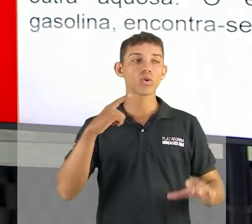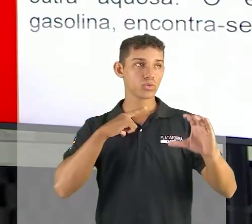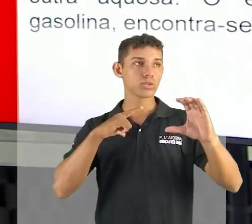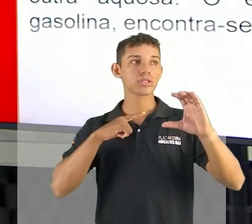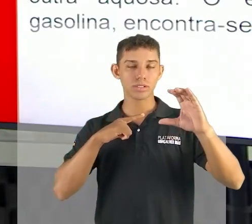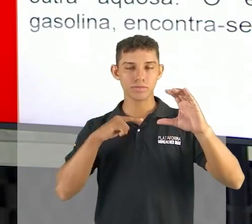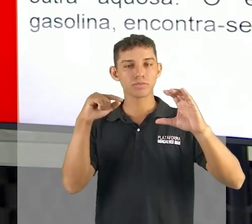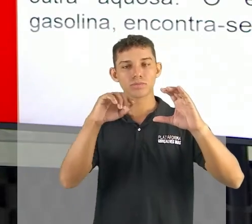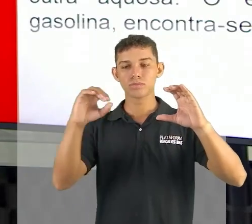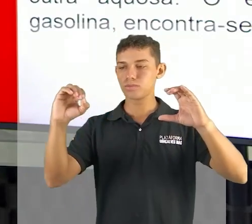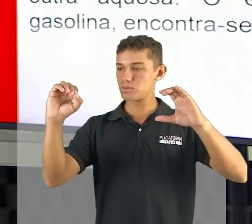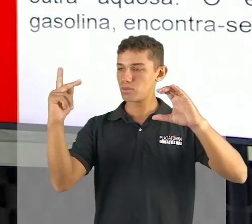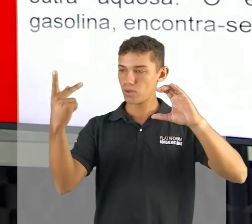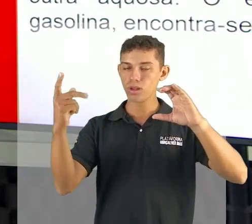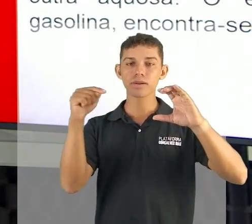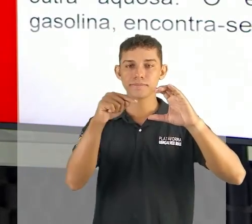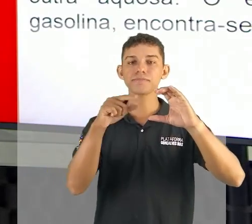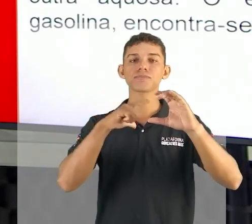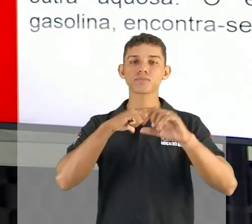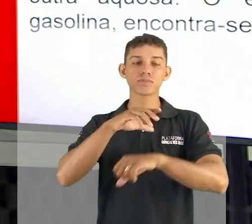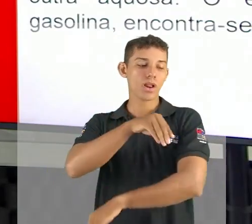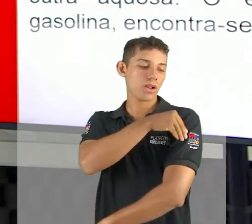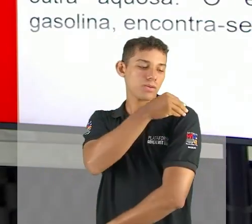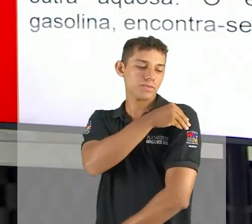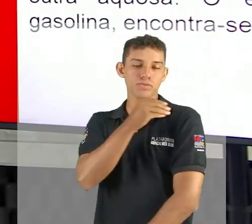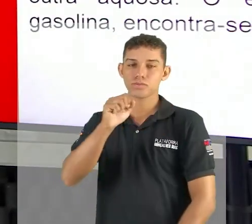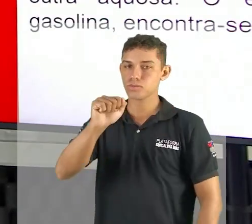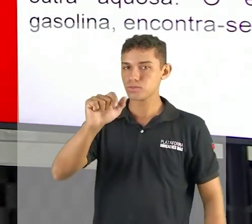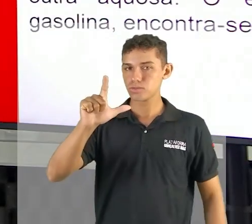álcool. Você entendeu, né?